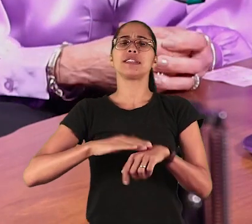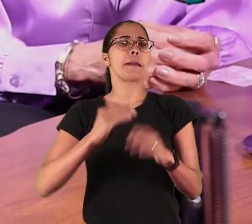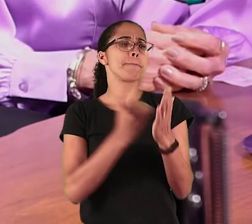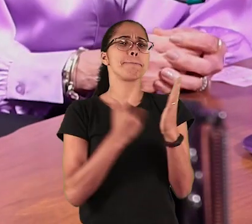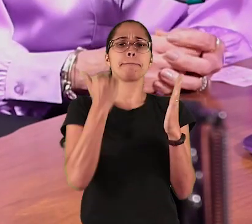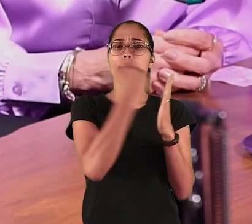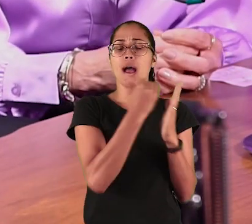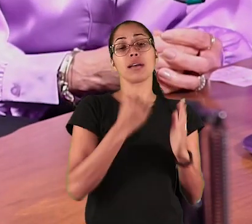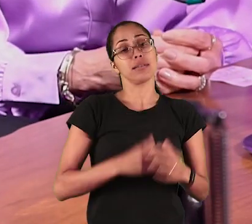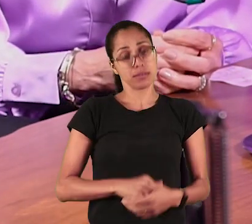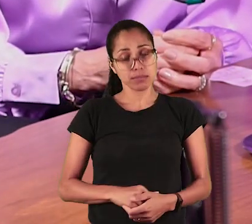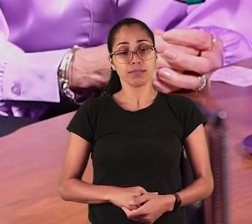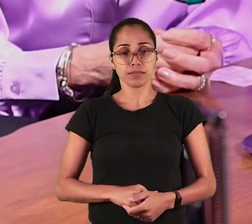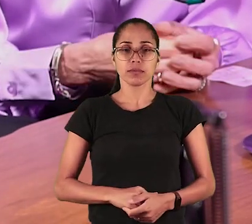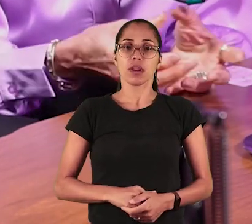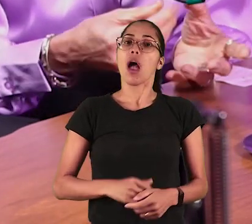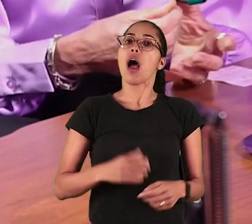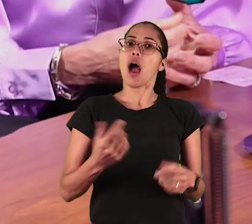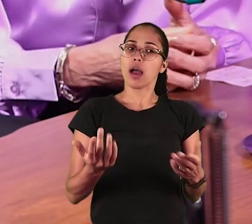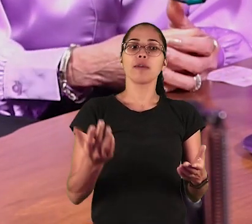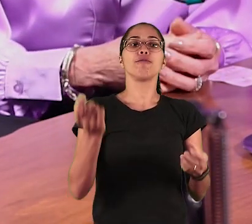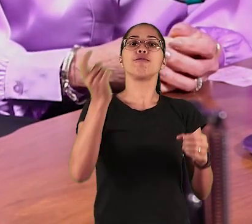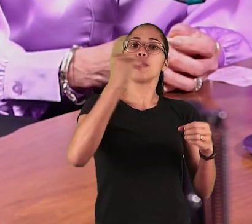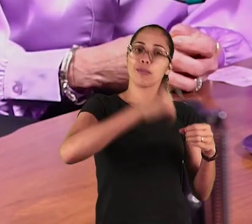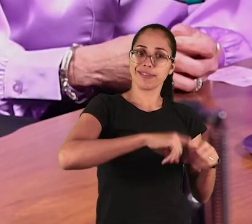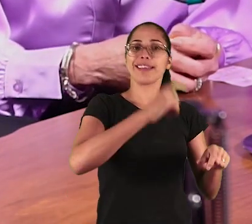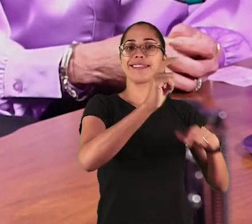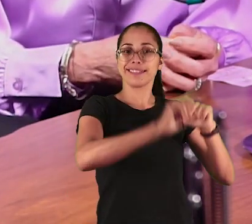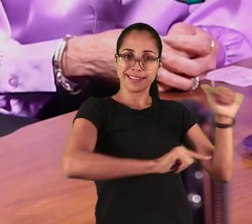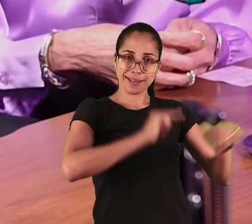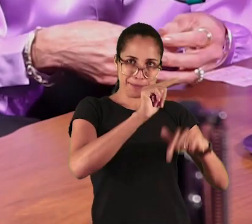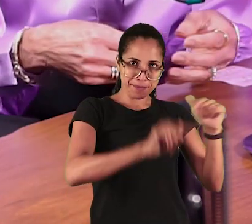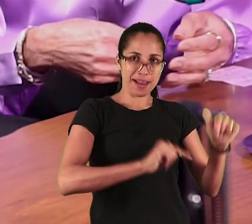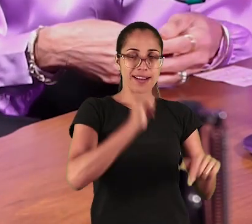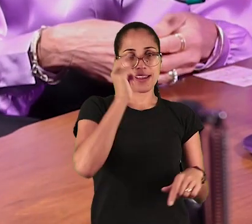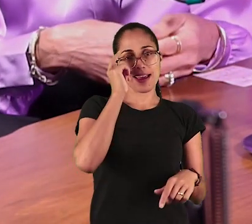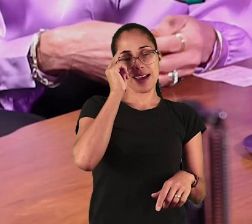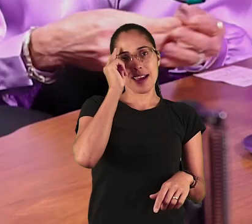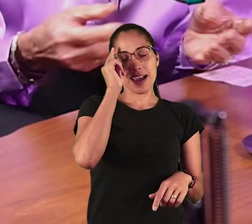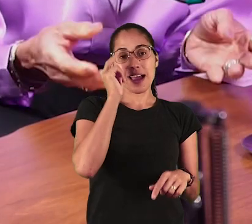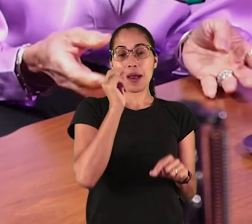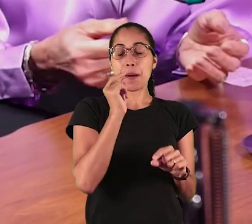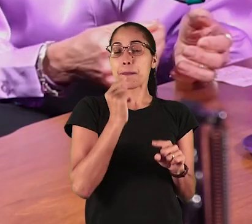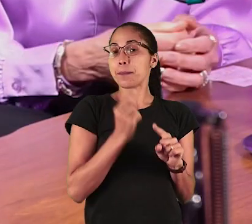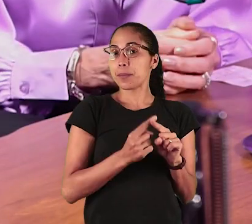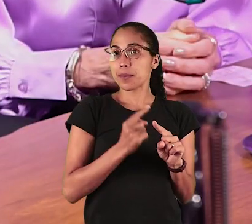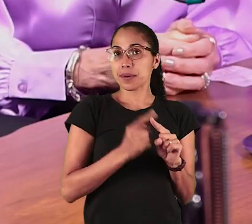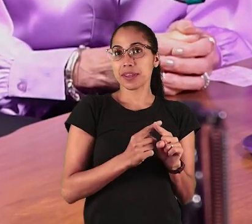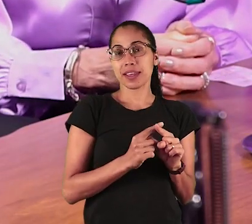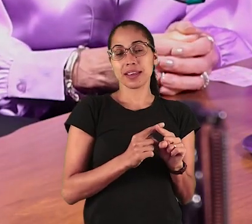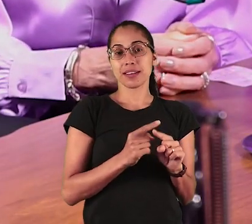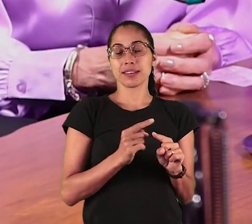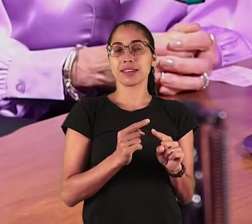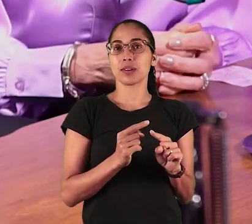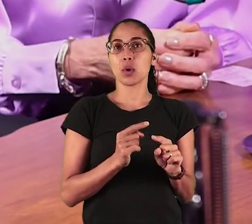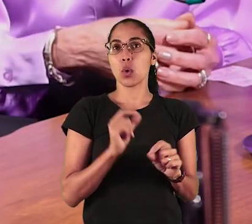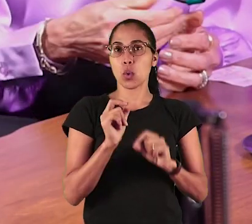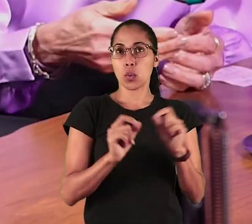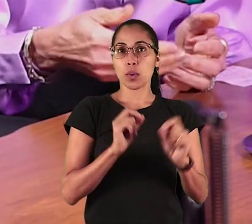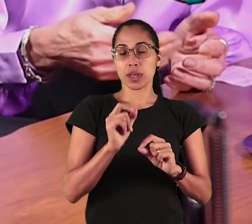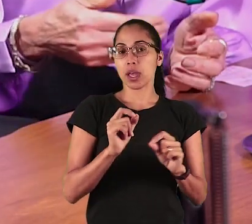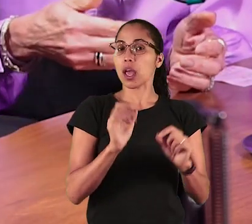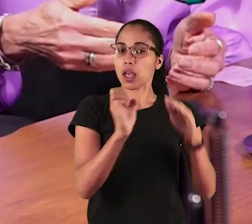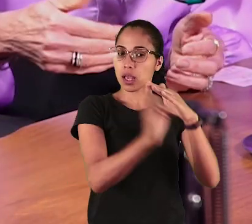para o mercado de trabalho e aí eu voltei e foi uma blaco que abriu as portas para que eu voltasse